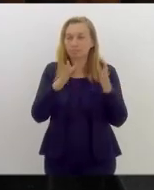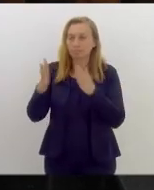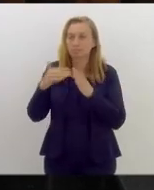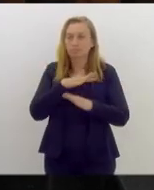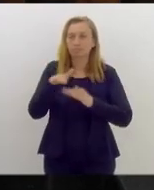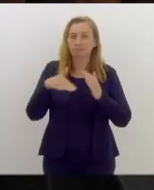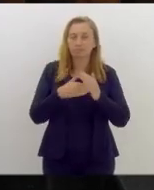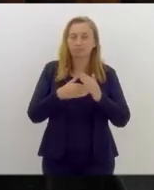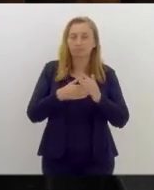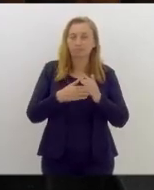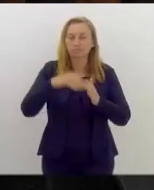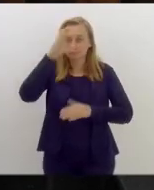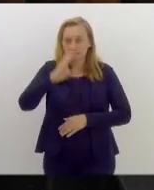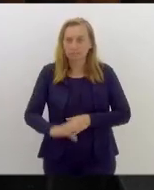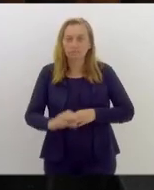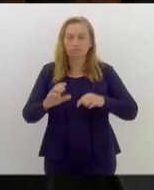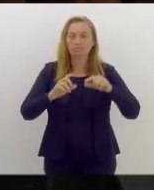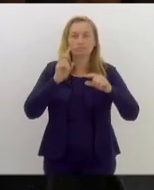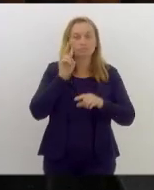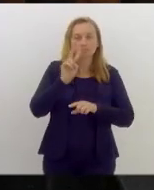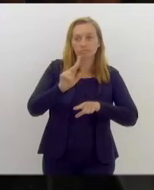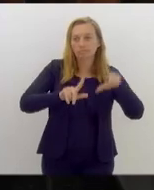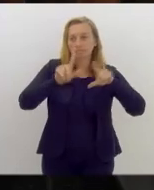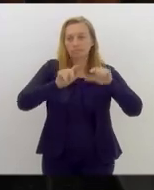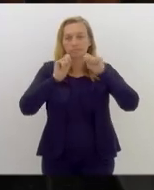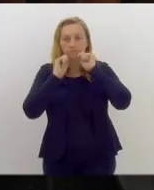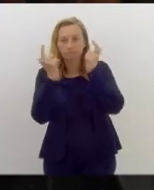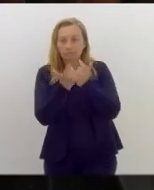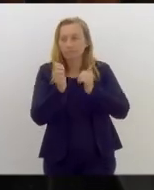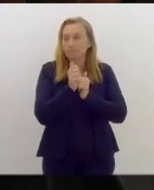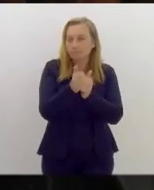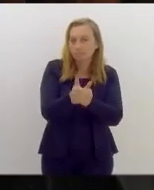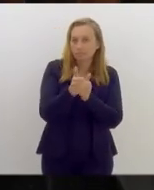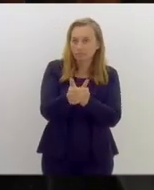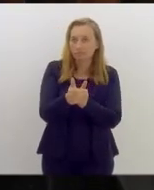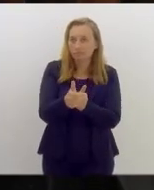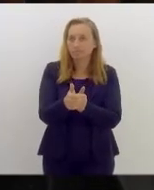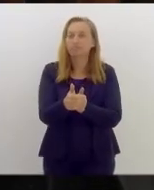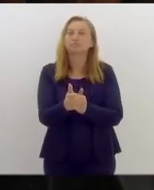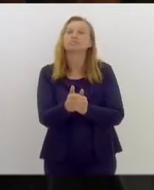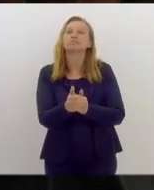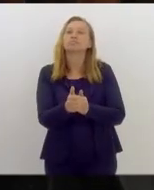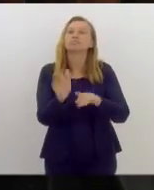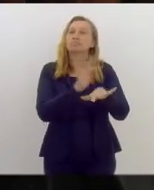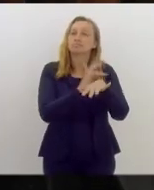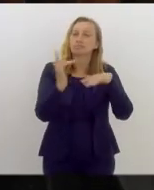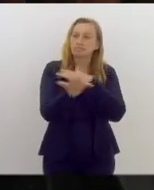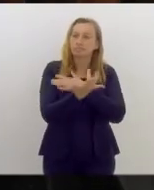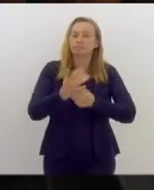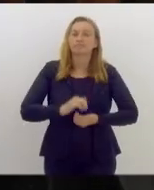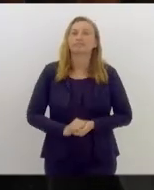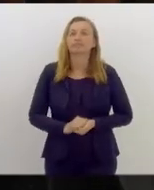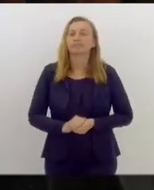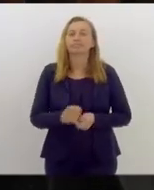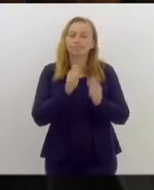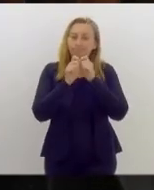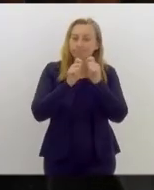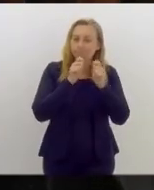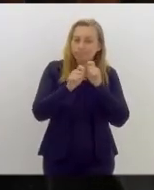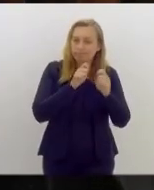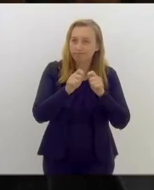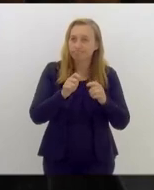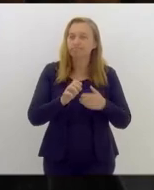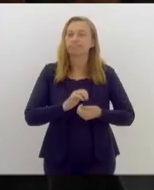cidadãos e cidadãs que nos assistem pela TV Alerj, nos seguem pelas redes sociais, jornalistas